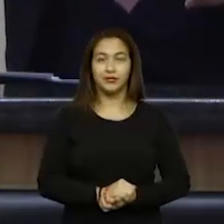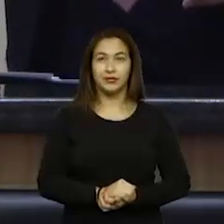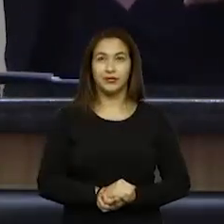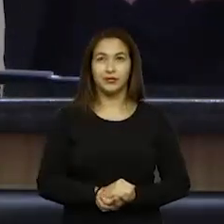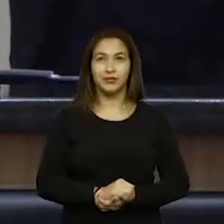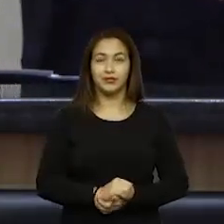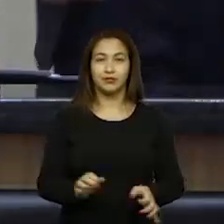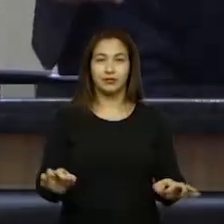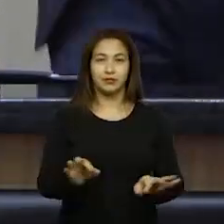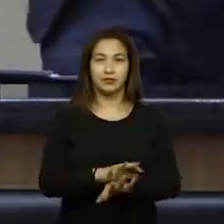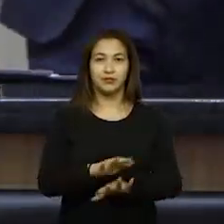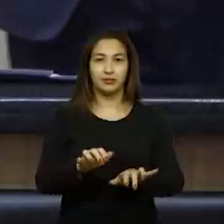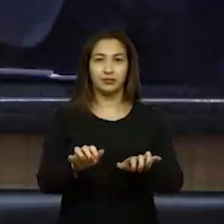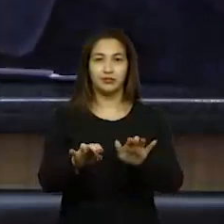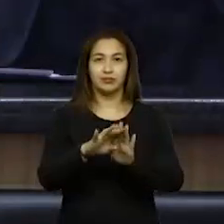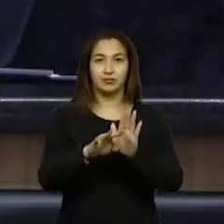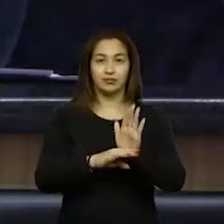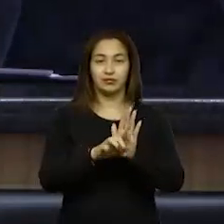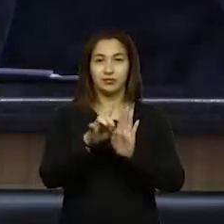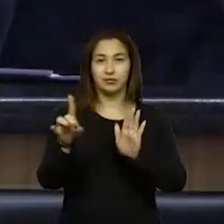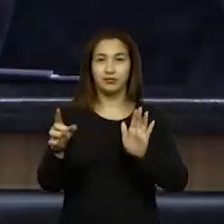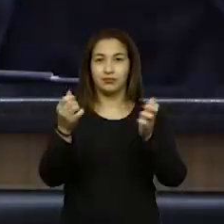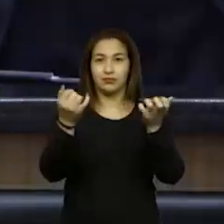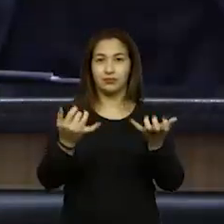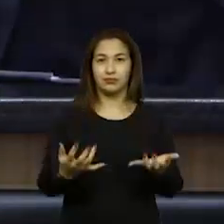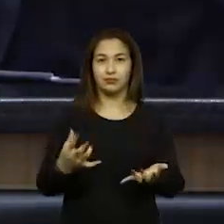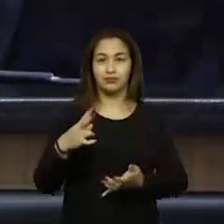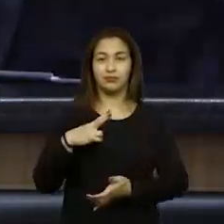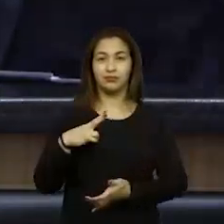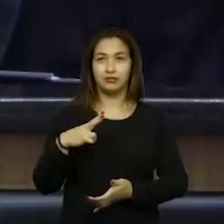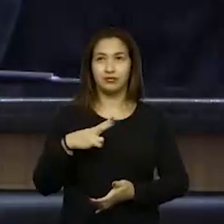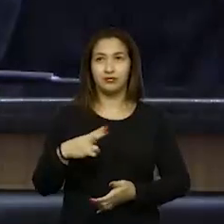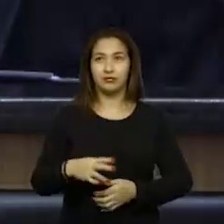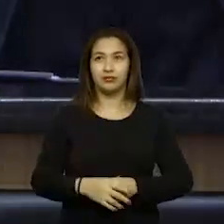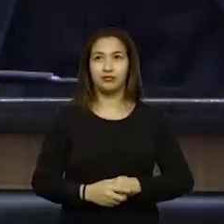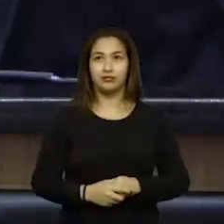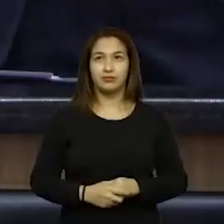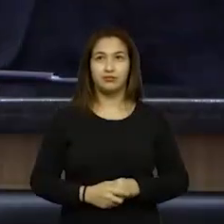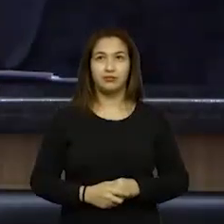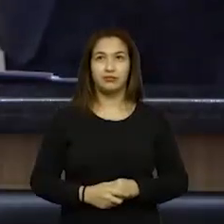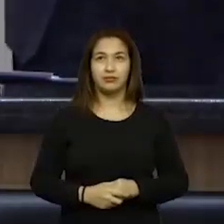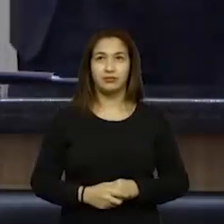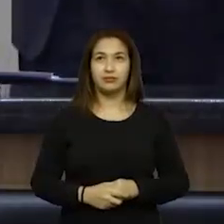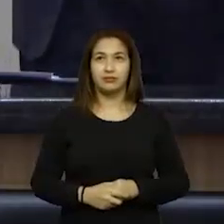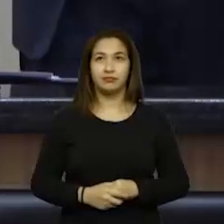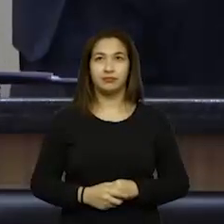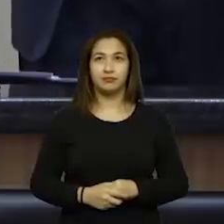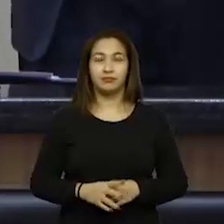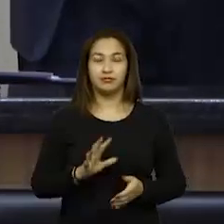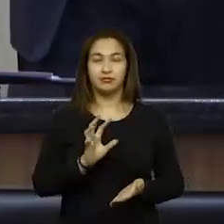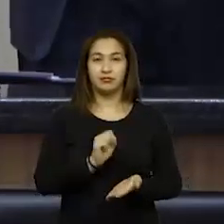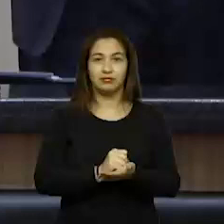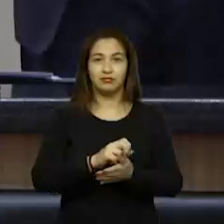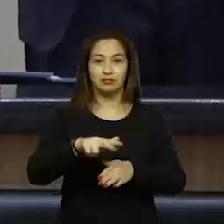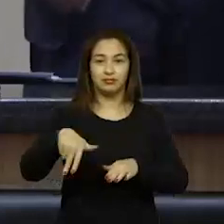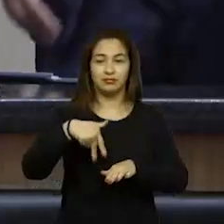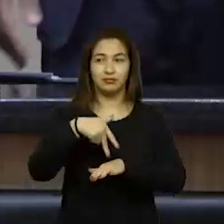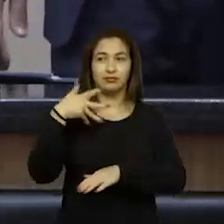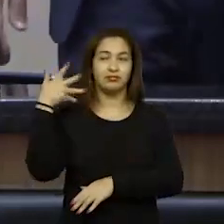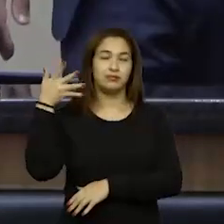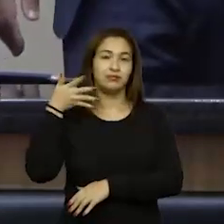Será da ordem do dia explicações pessoais. Ainda inscrito para falar